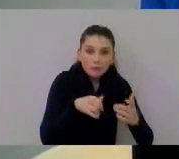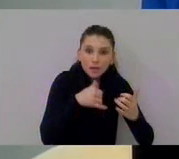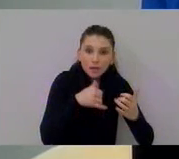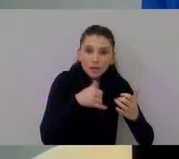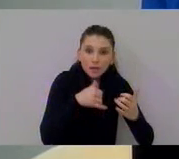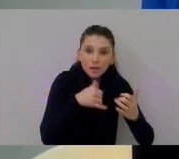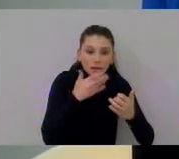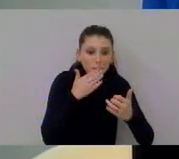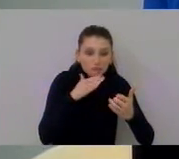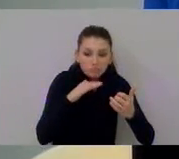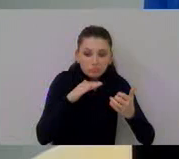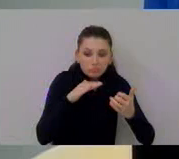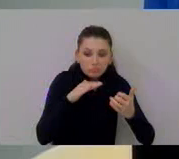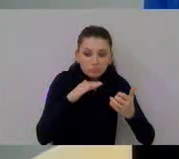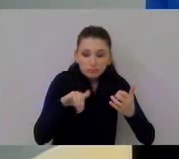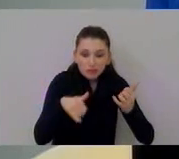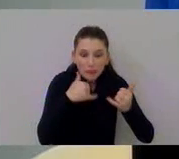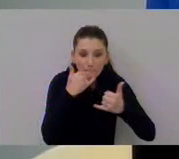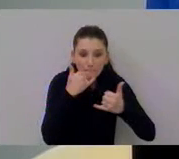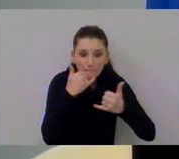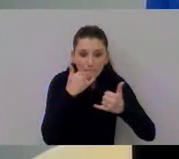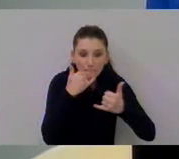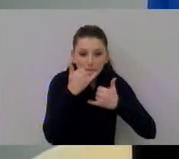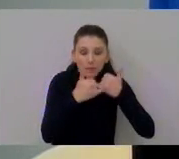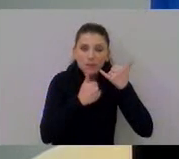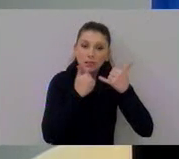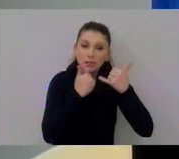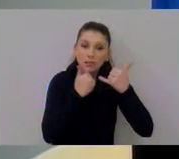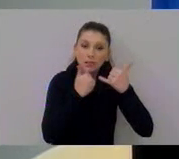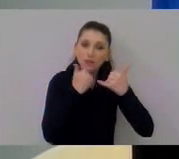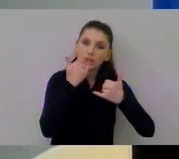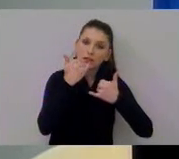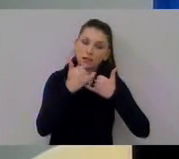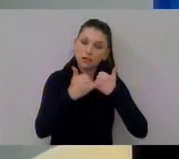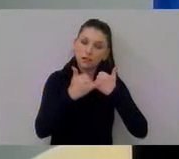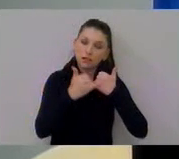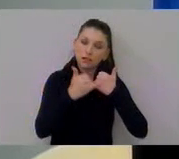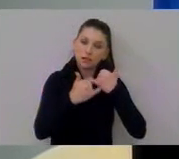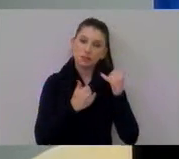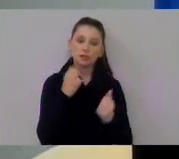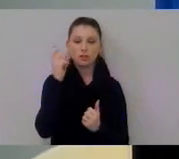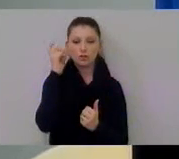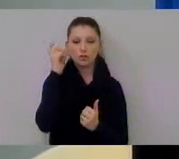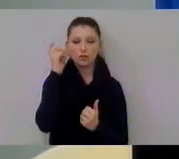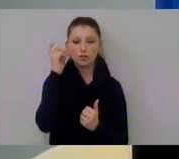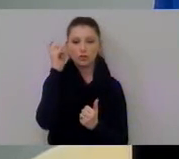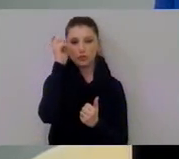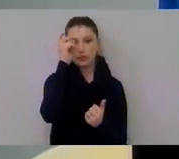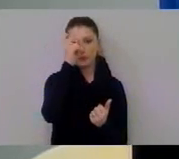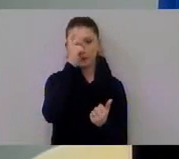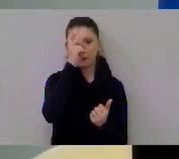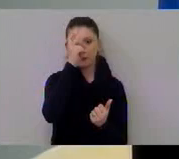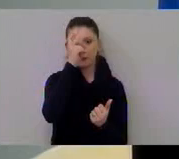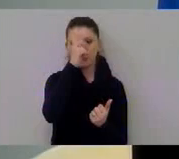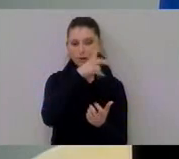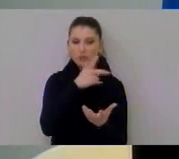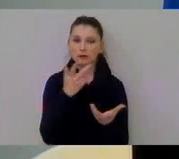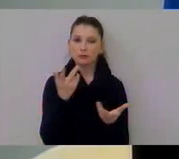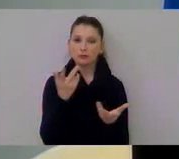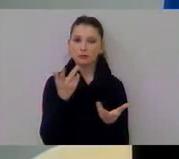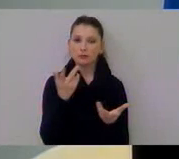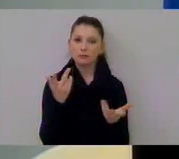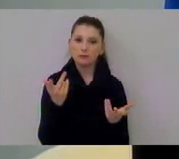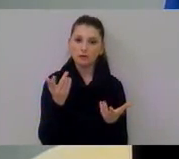piso para uma quadra decente para que as nossas crianças possam praticar as aulas de